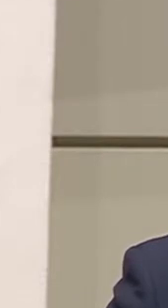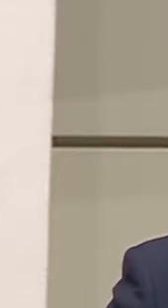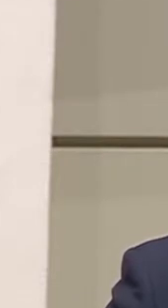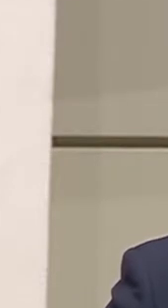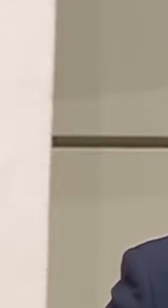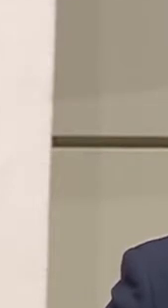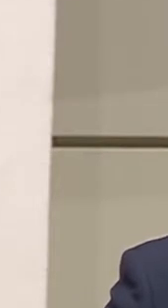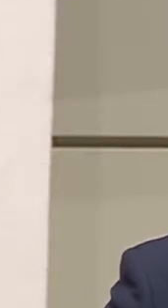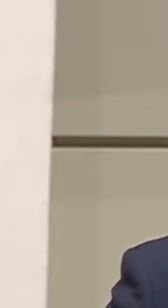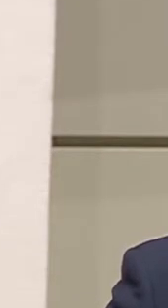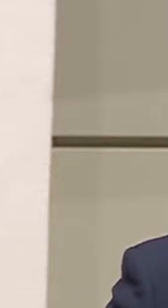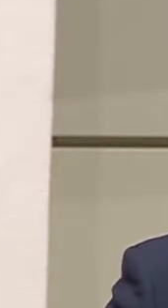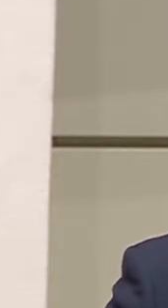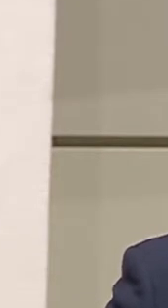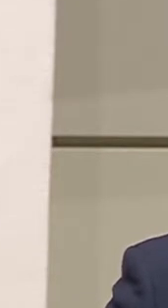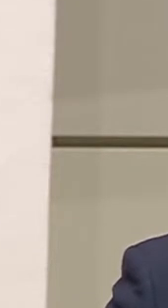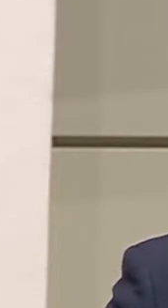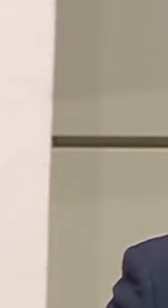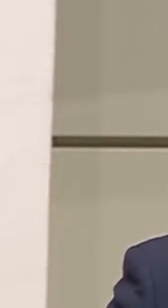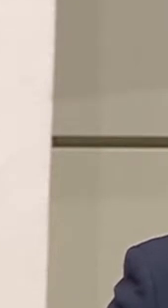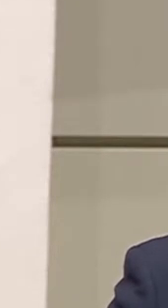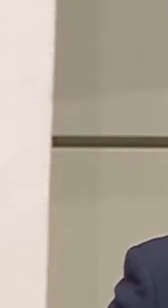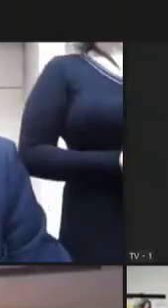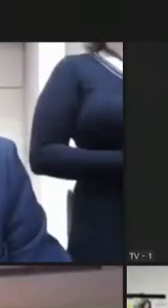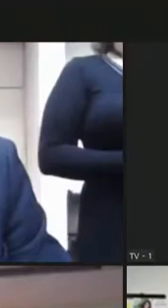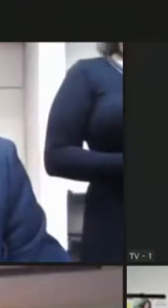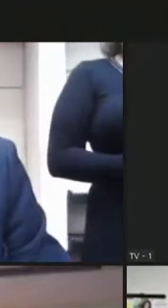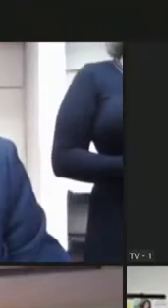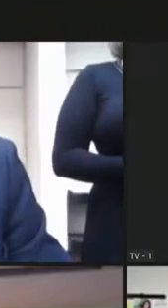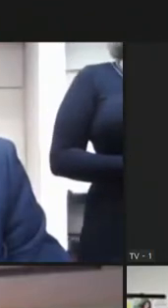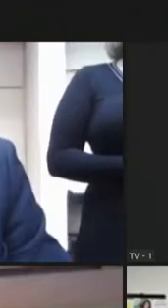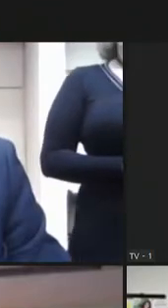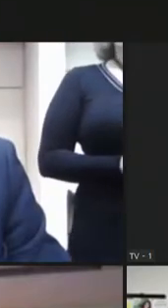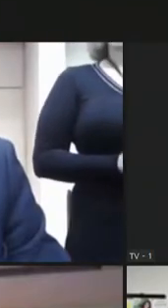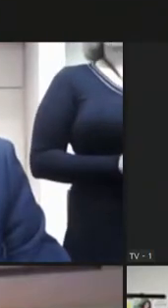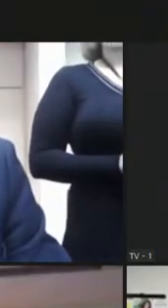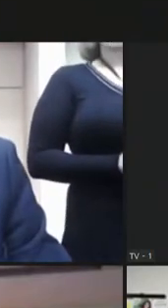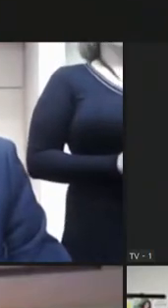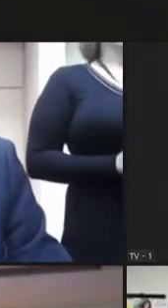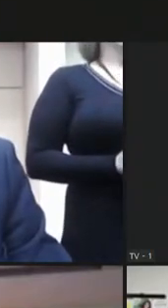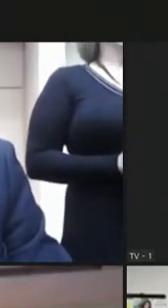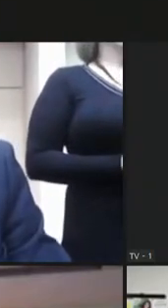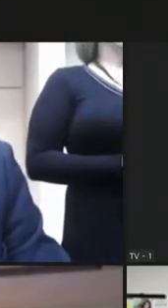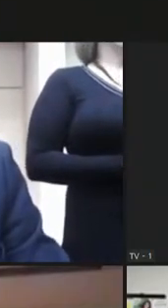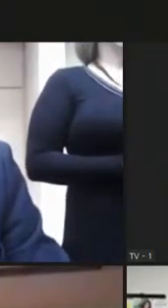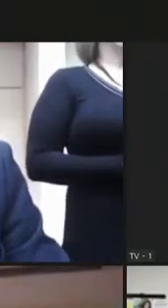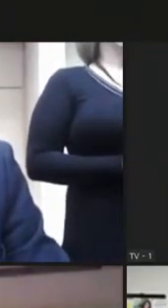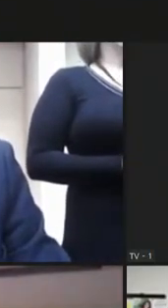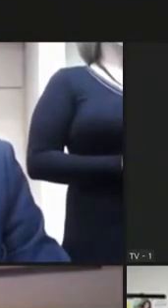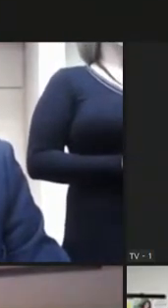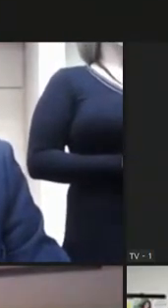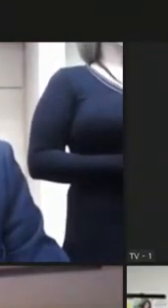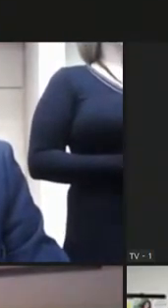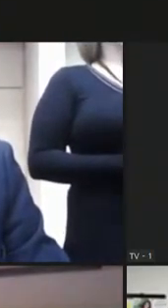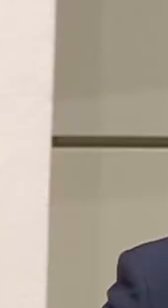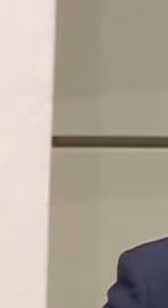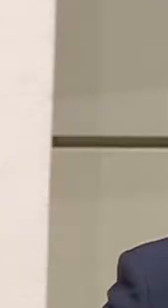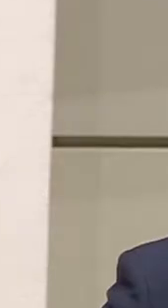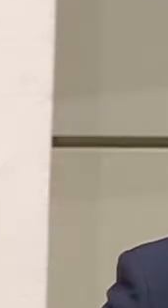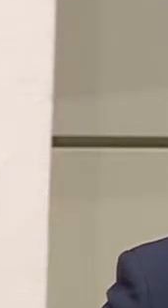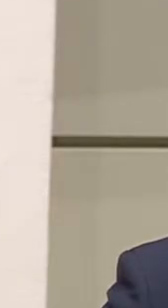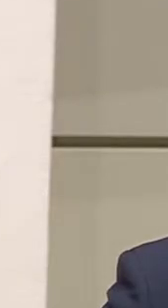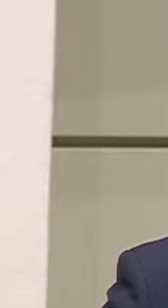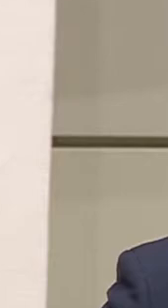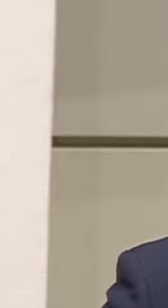Não havendo quem queira discutir, em votação. Os que concordam, mesmo como estão, caso contrário, aprovado por unanimidade.